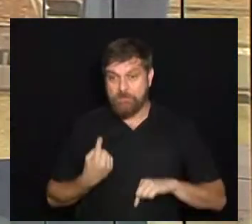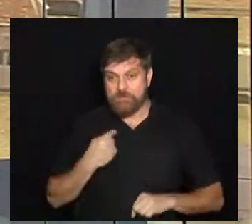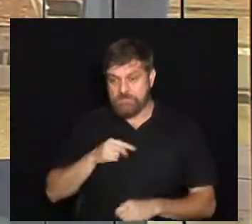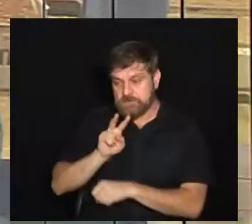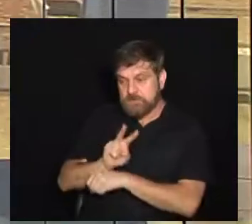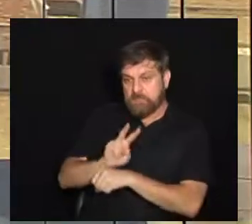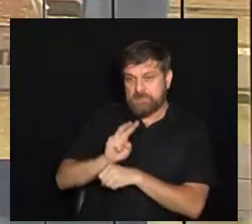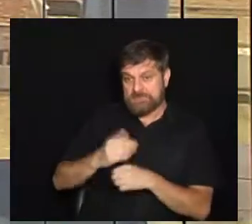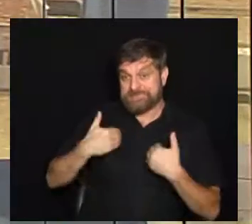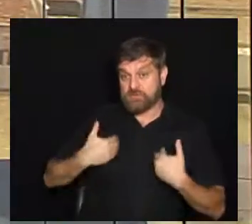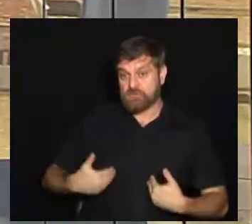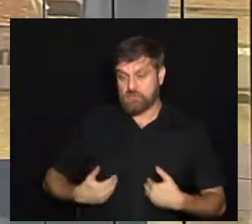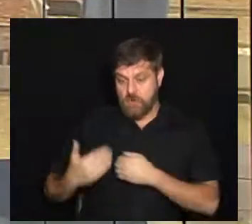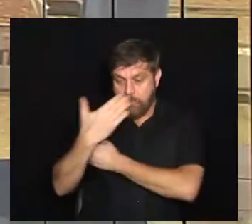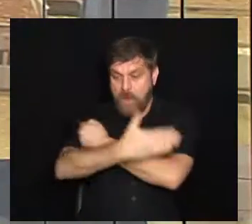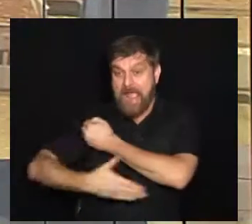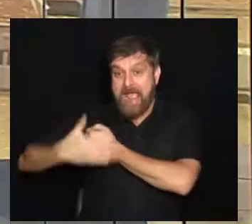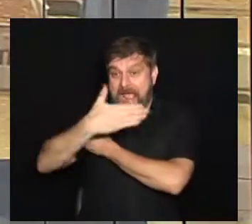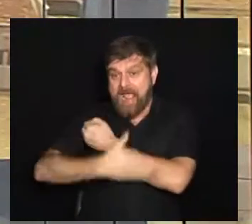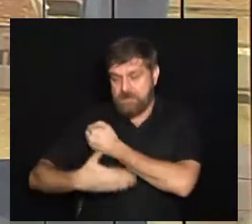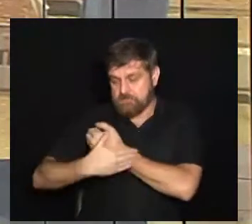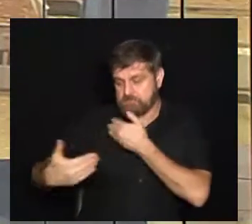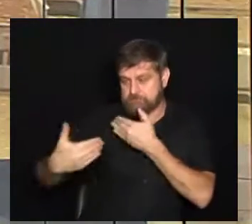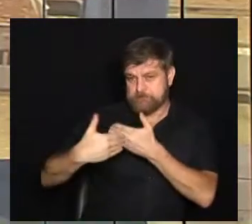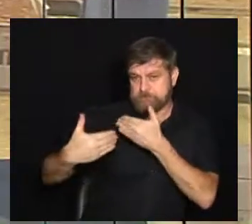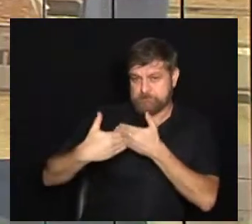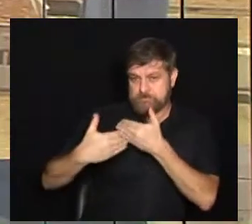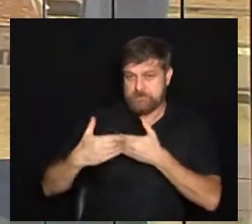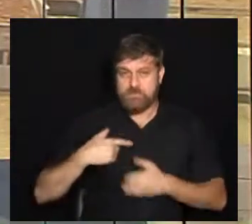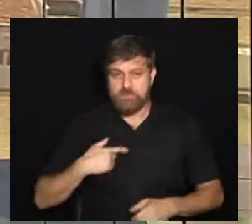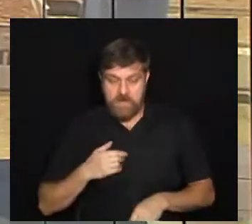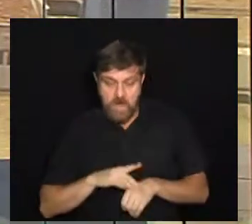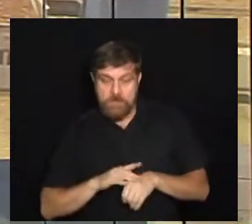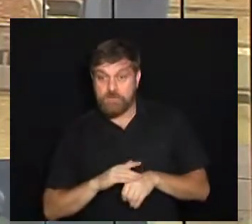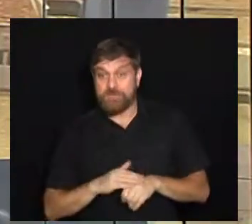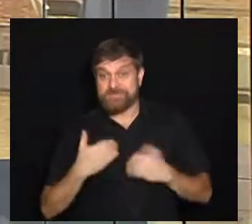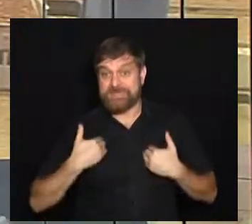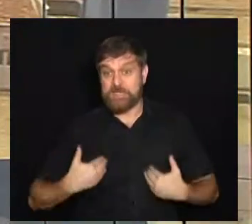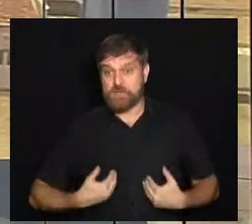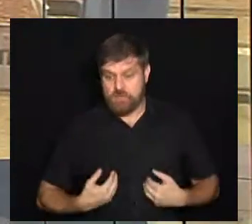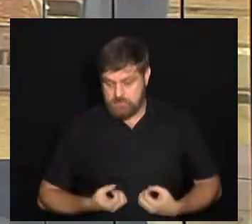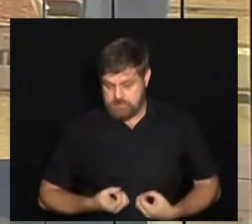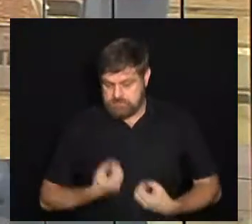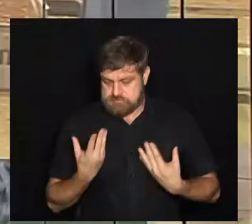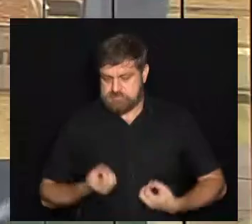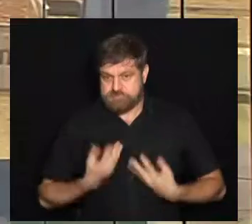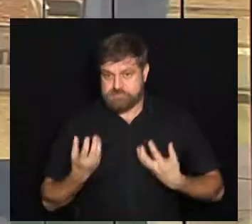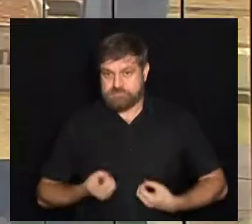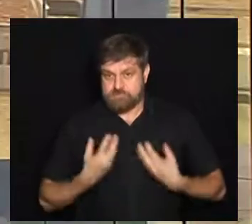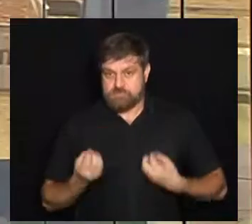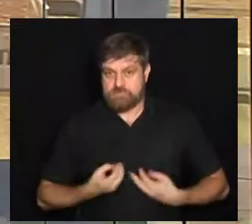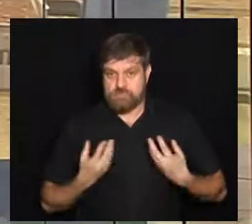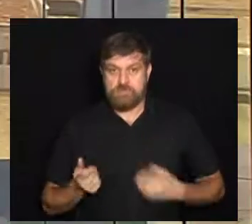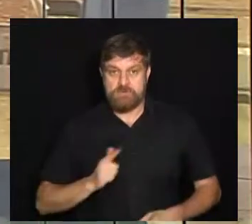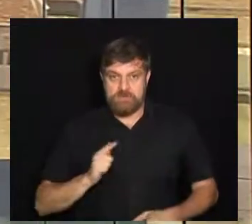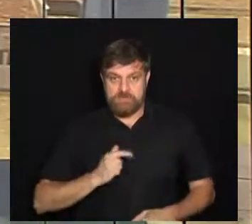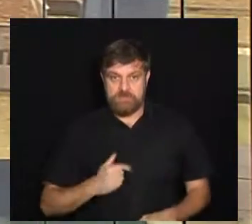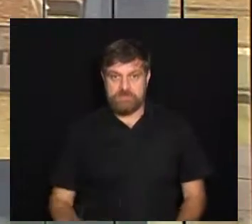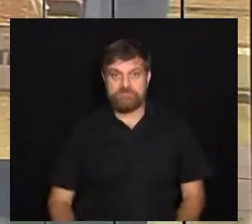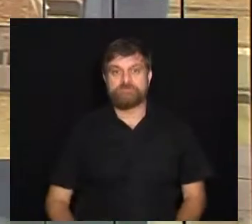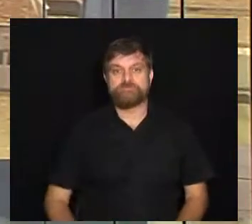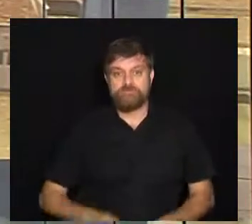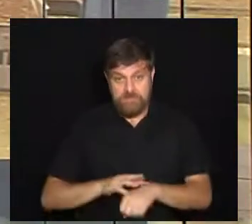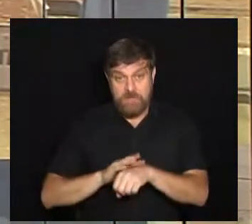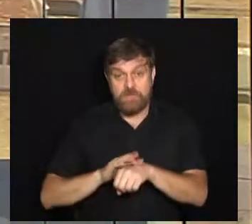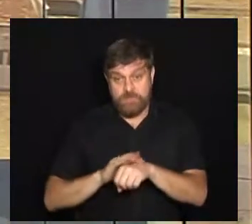imunológico das pessoas a para que as pessoas possam controlar uma doença auto-imune por exemplo uma doença em que o próprio corpo ataca outras partes do